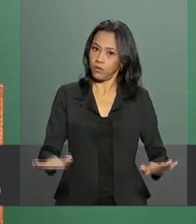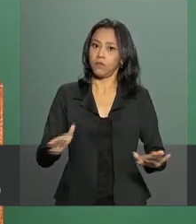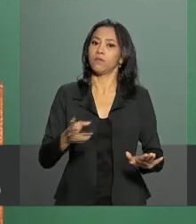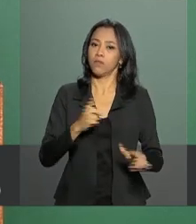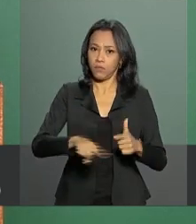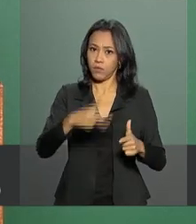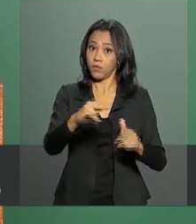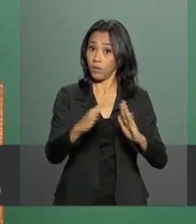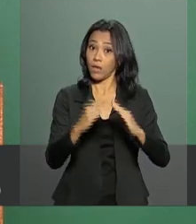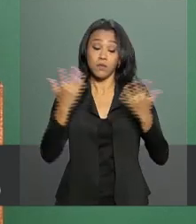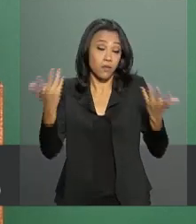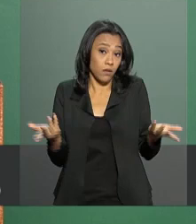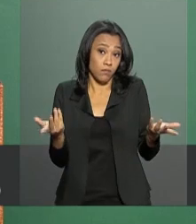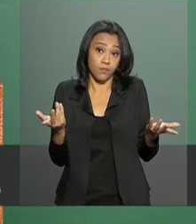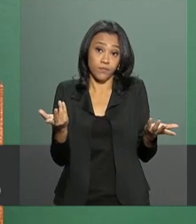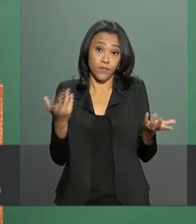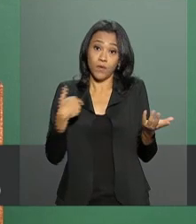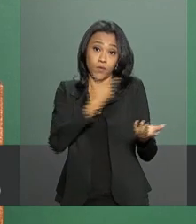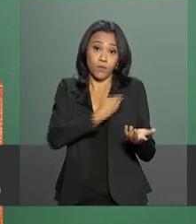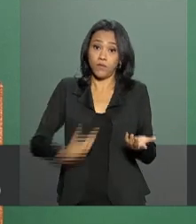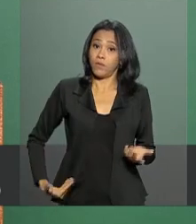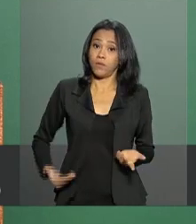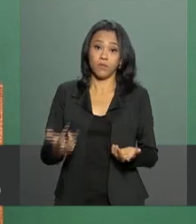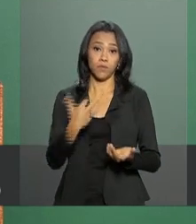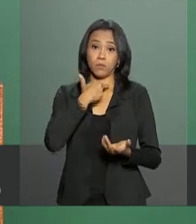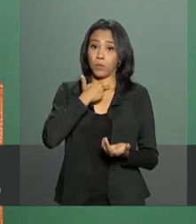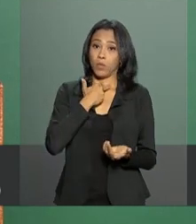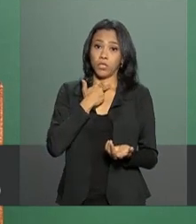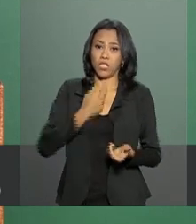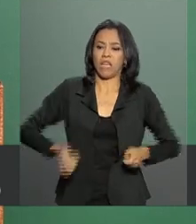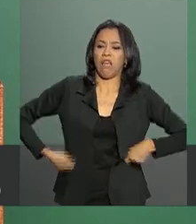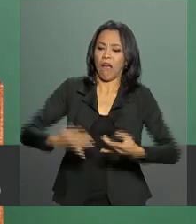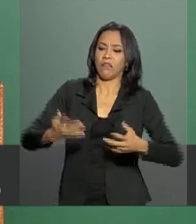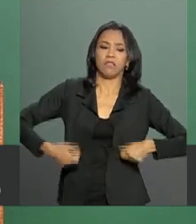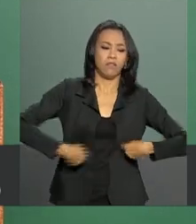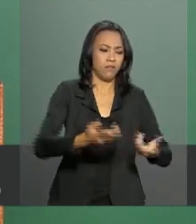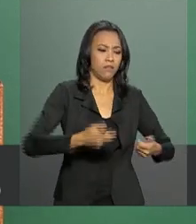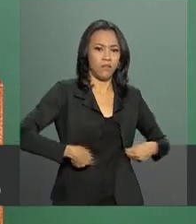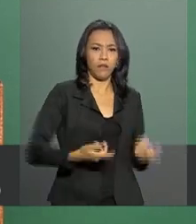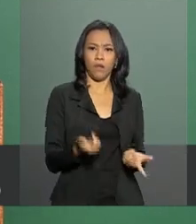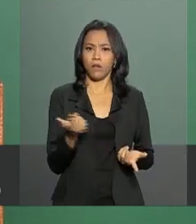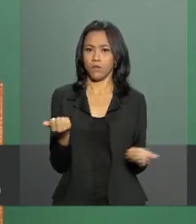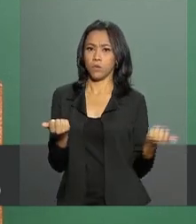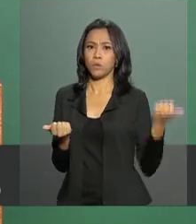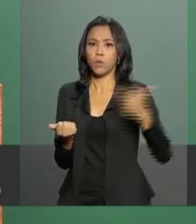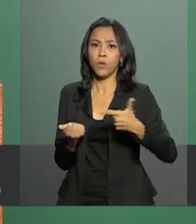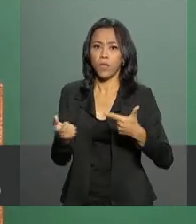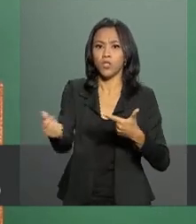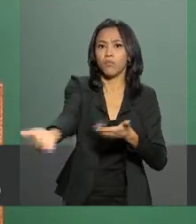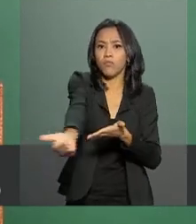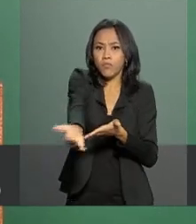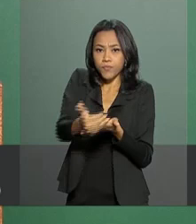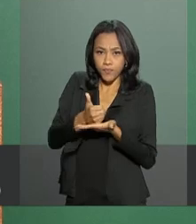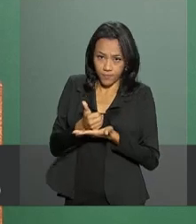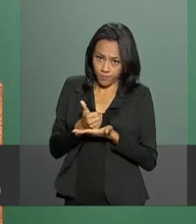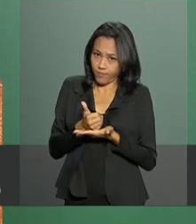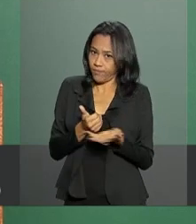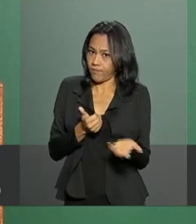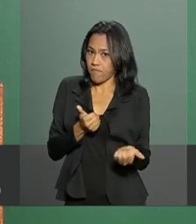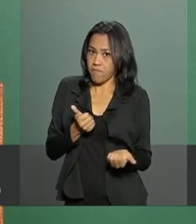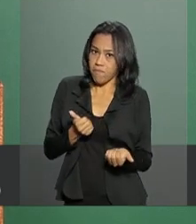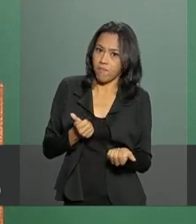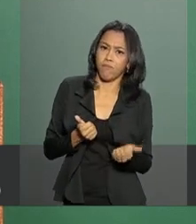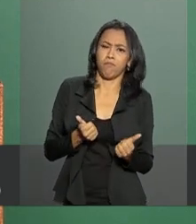o estado não se pode gastar mais do que aquilo que também se ganha ou seja do que aquilo que se arrecada